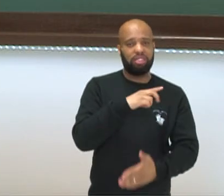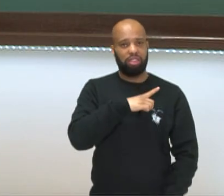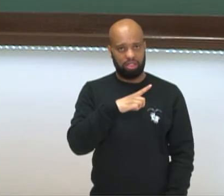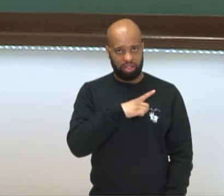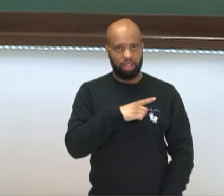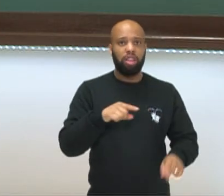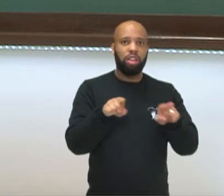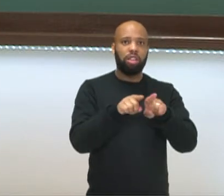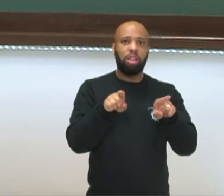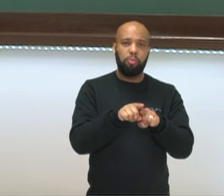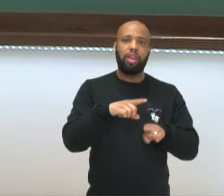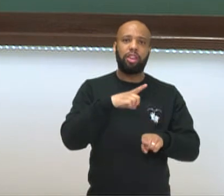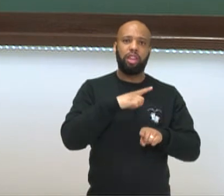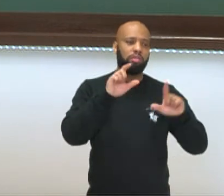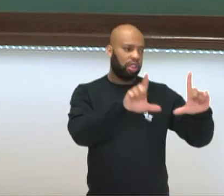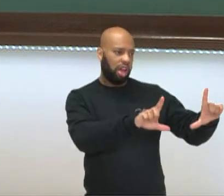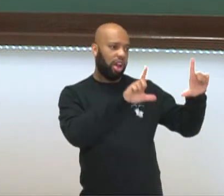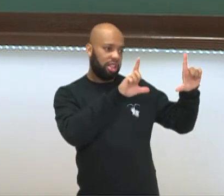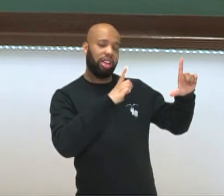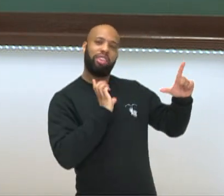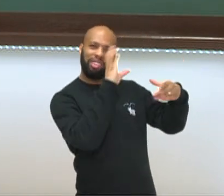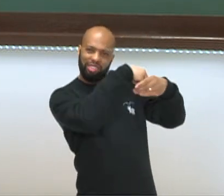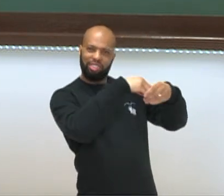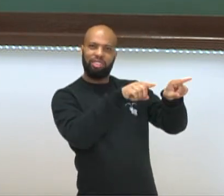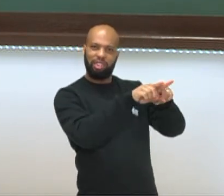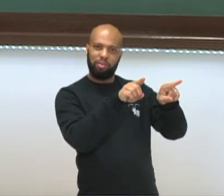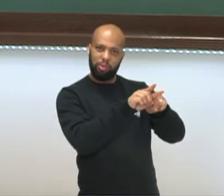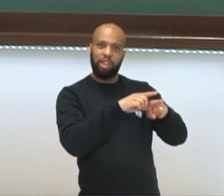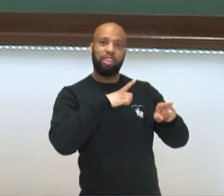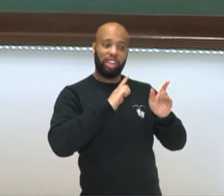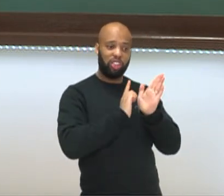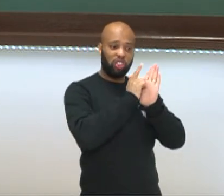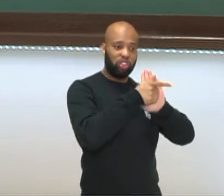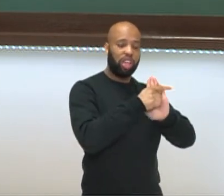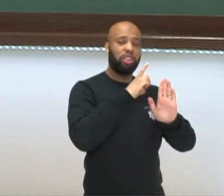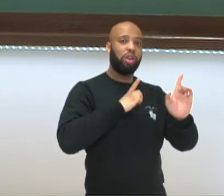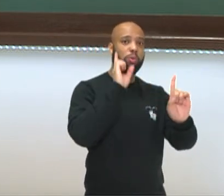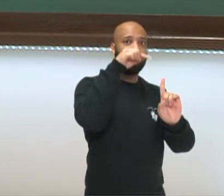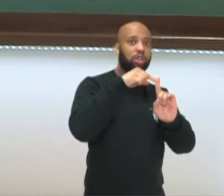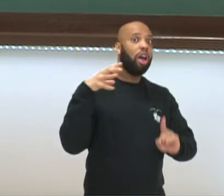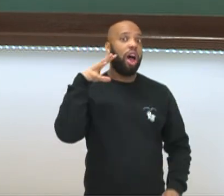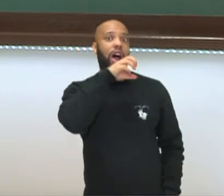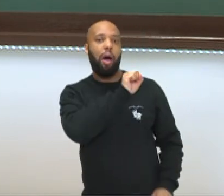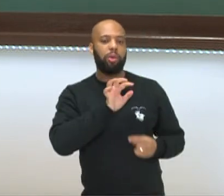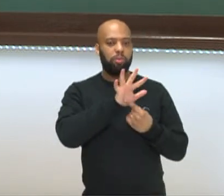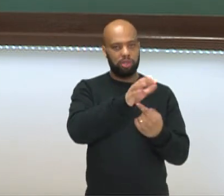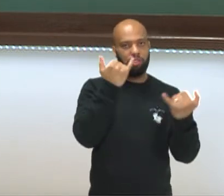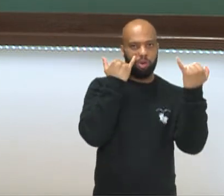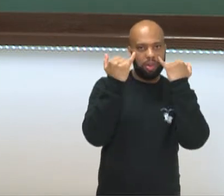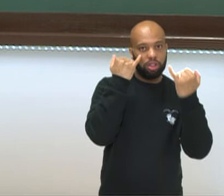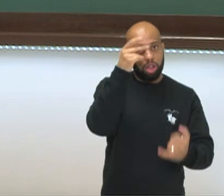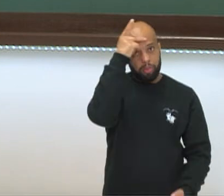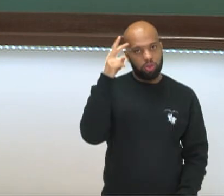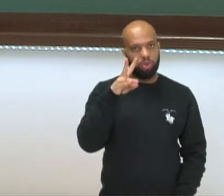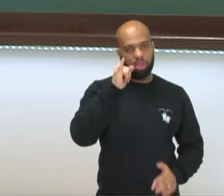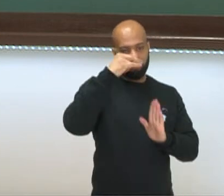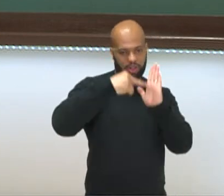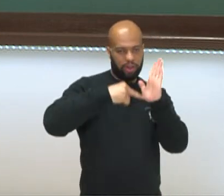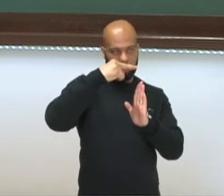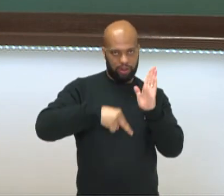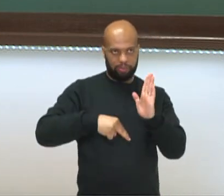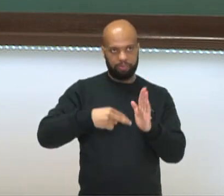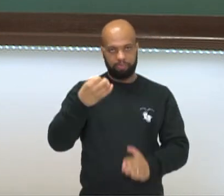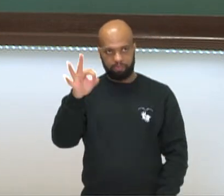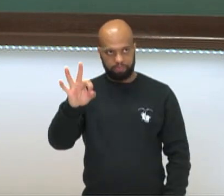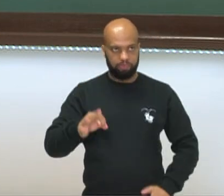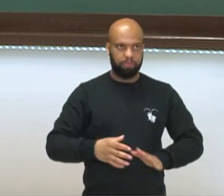gêneros cartaz podem ter um infográfico, aqueles gêneros que têm o objetivo de falar rapidamente com o interlocutor, com o leitor,